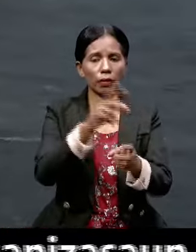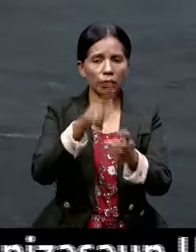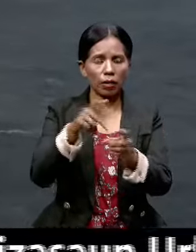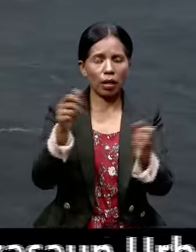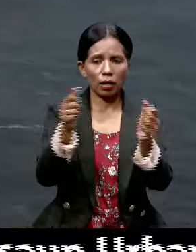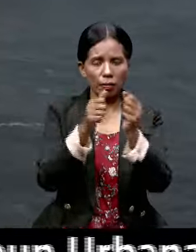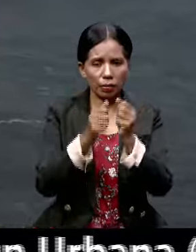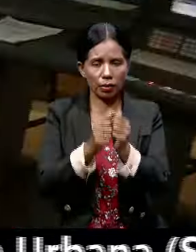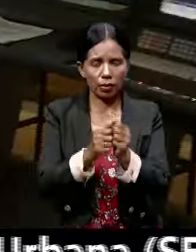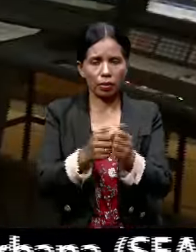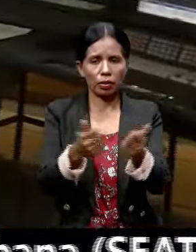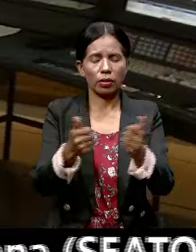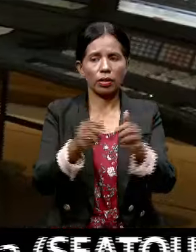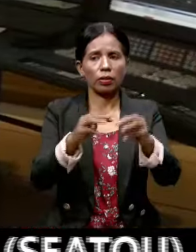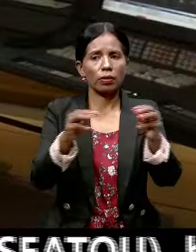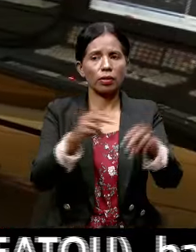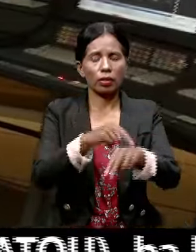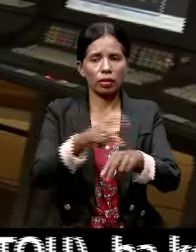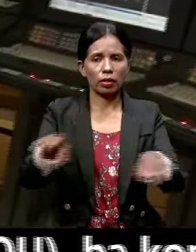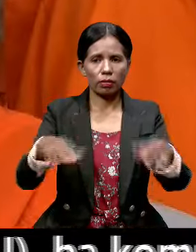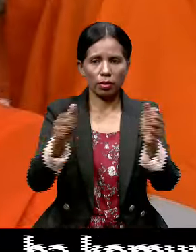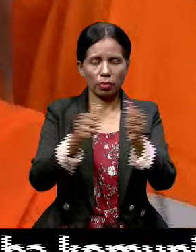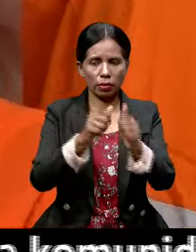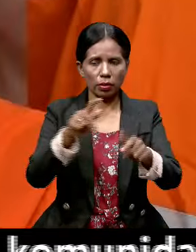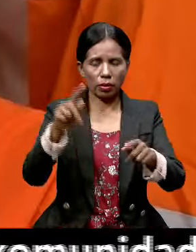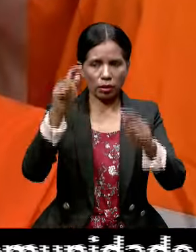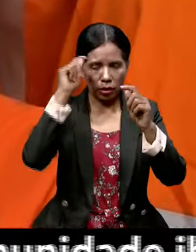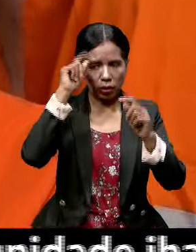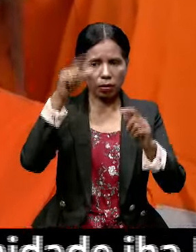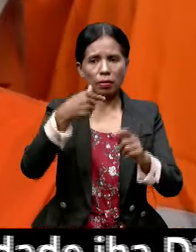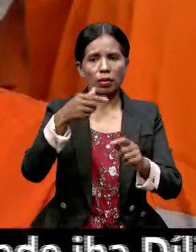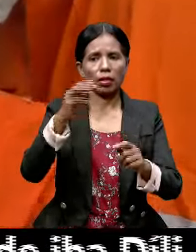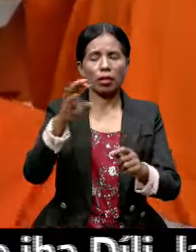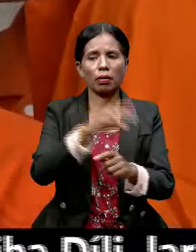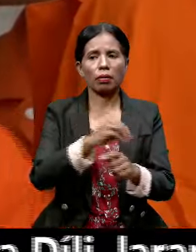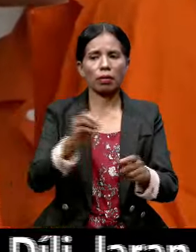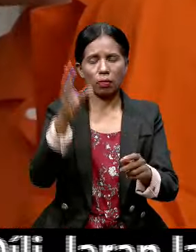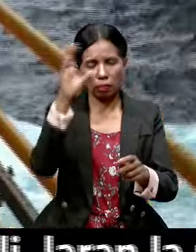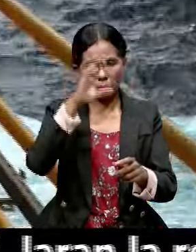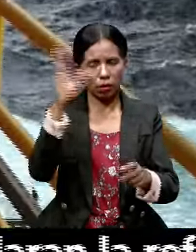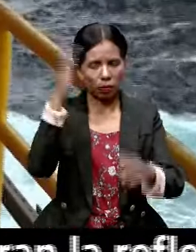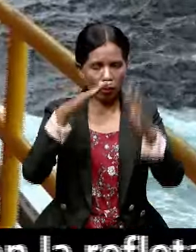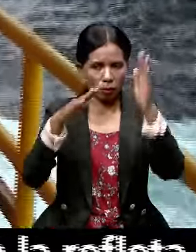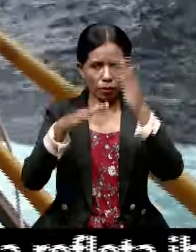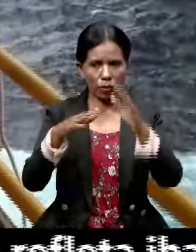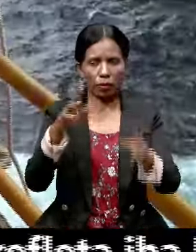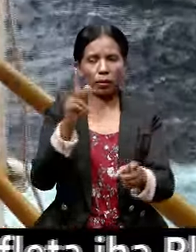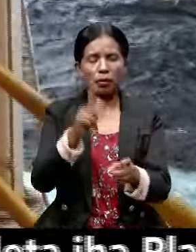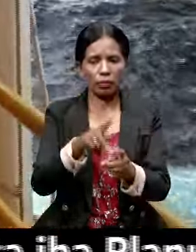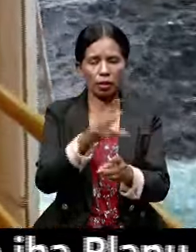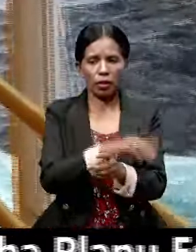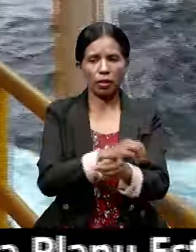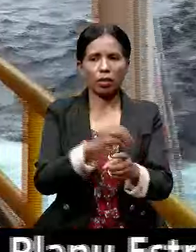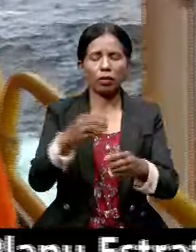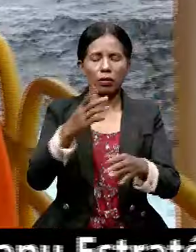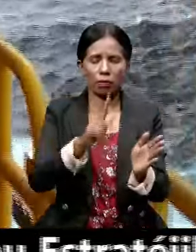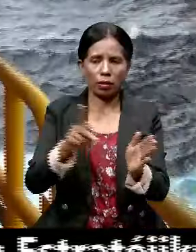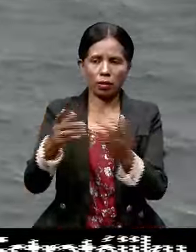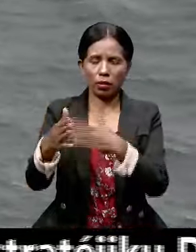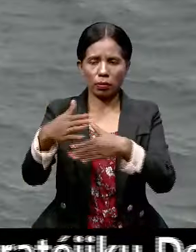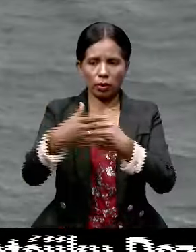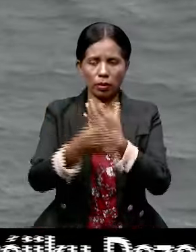ko Autoridade Nasional Mineral Serviço hamutu ko Timor-Leste no parceiro sira buka solusão ba problema produção baiung undang nebe tuir plano